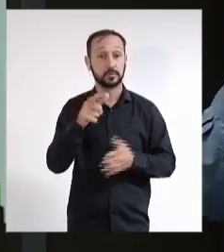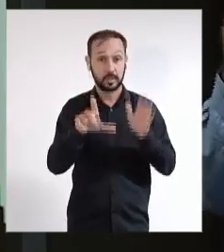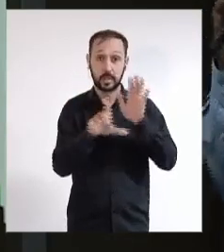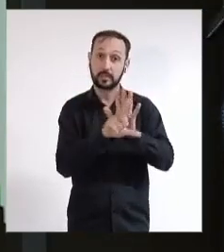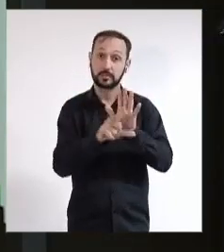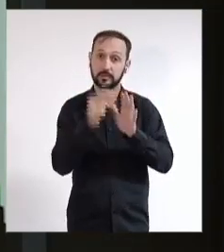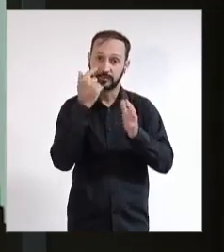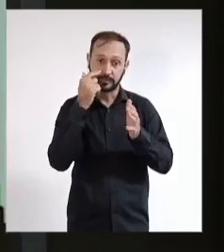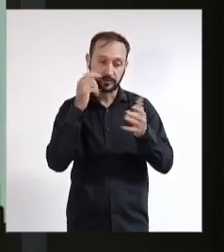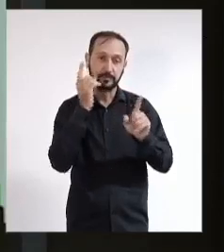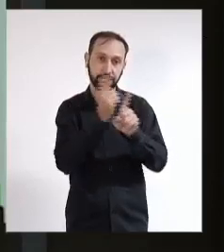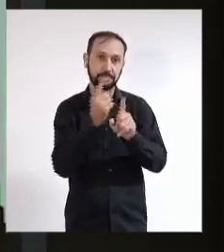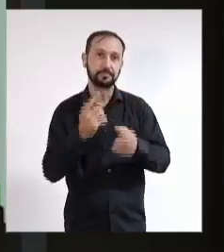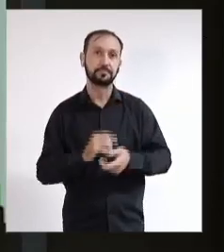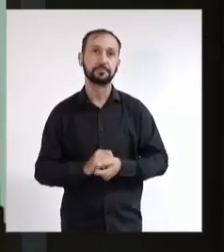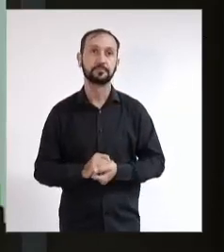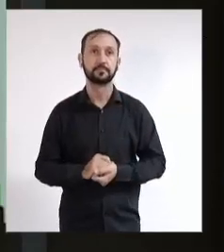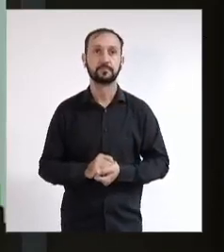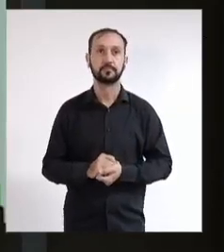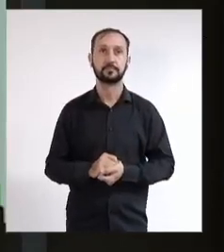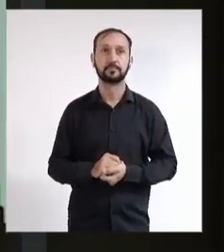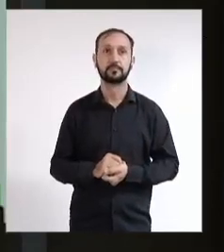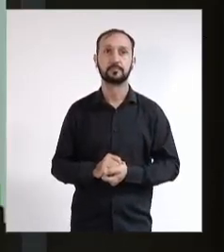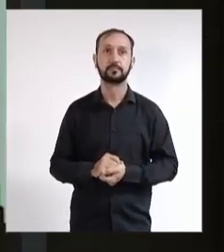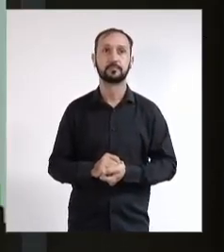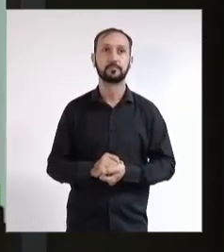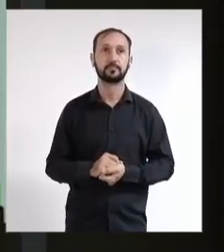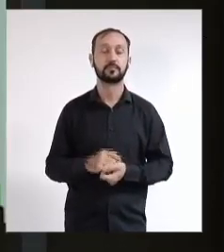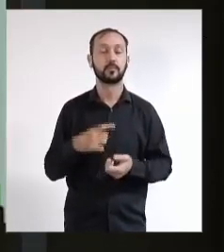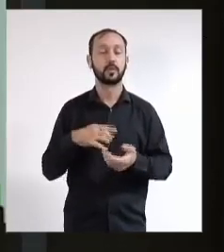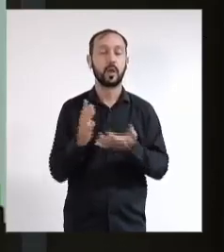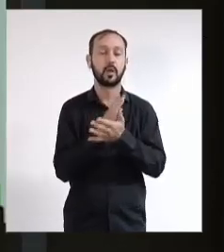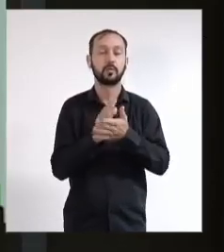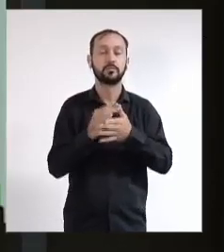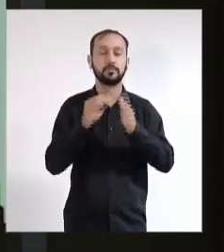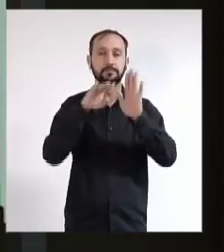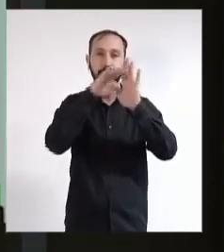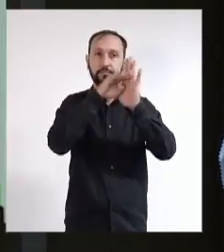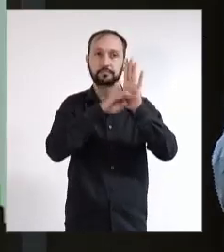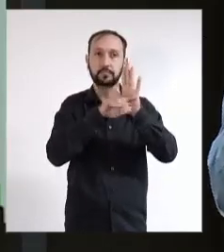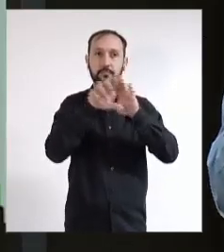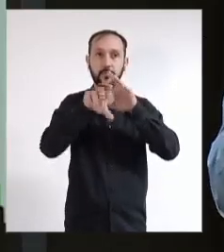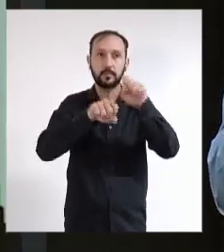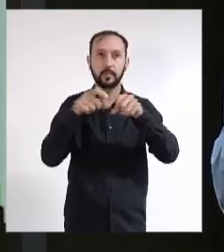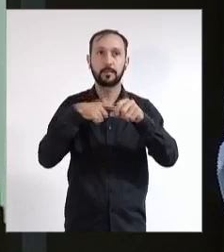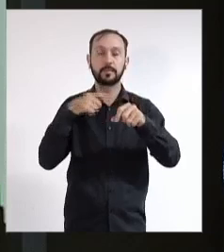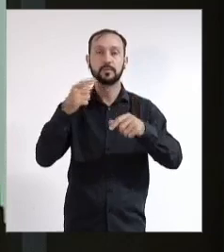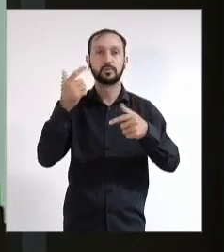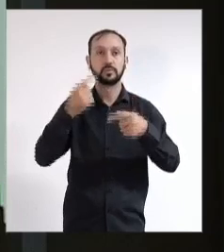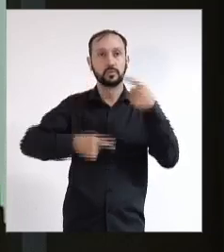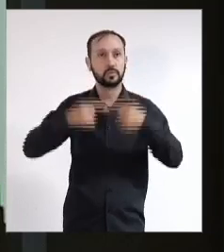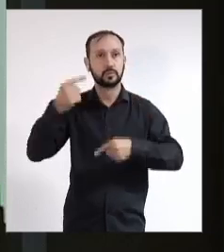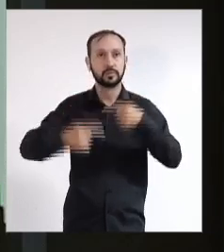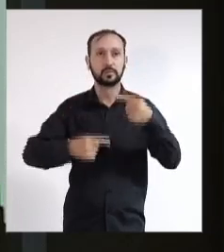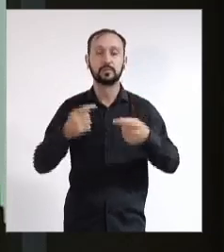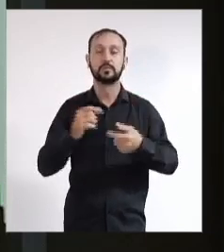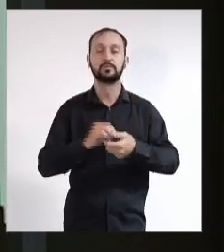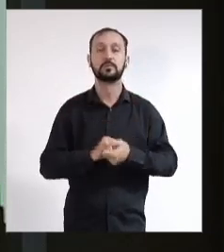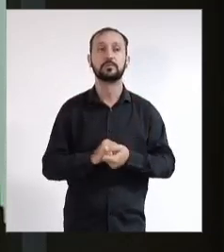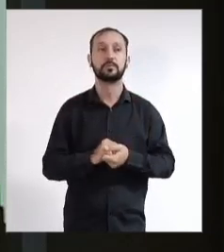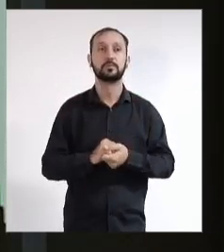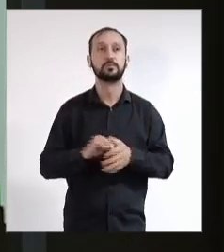isso mas no que de maneira geral tem alguns pontos que ele traz para que nós possamos ampliar essa discussão e talvez